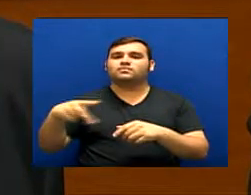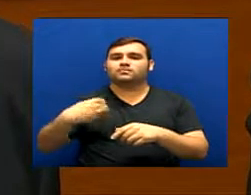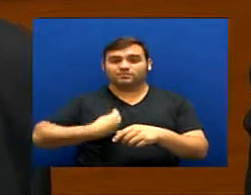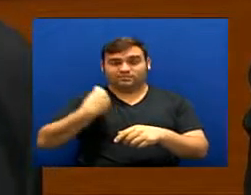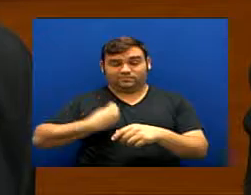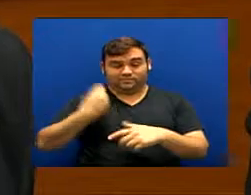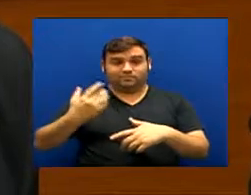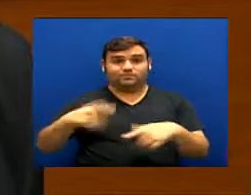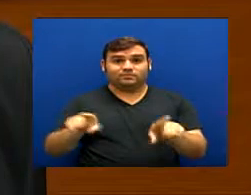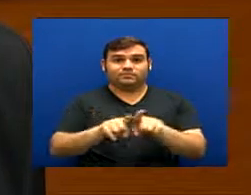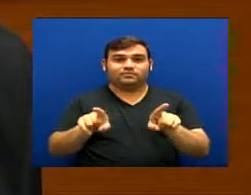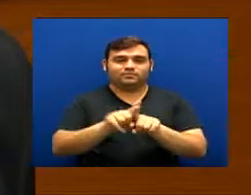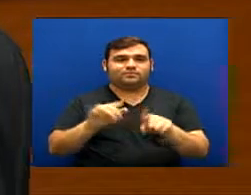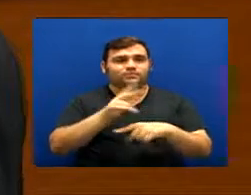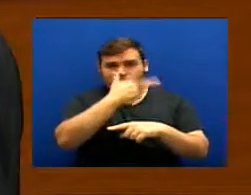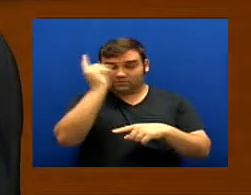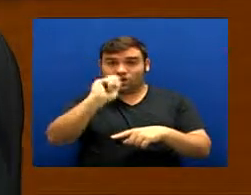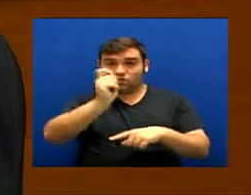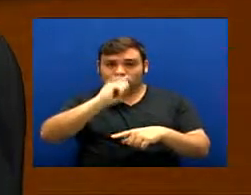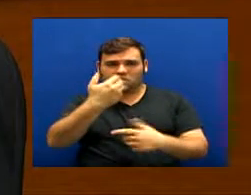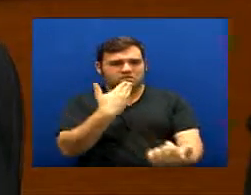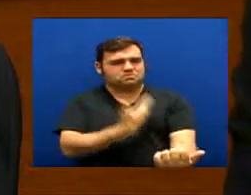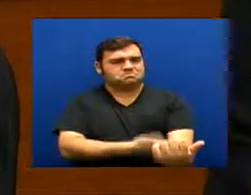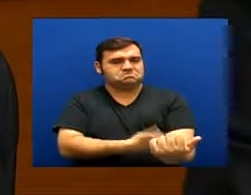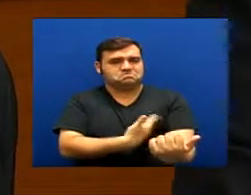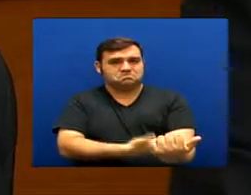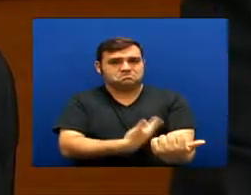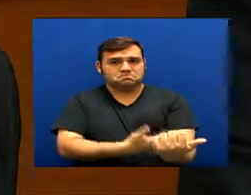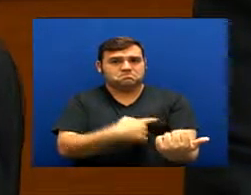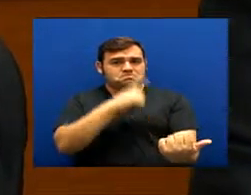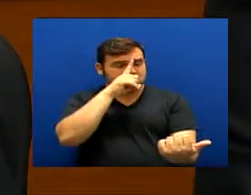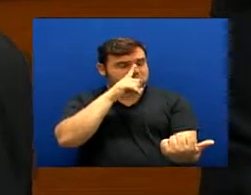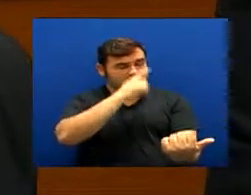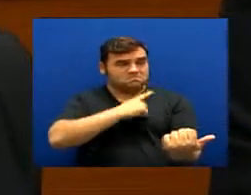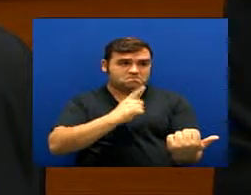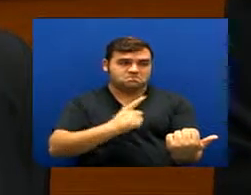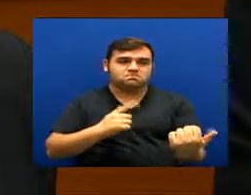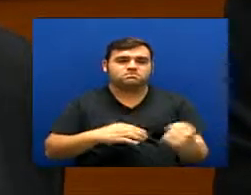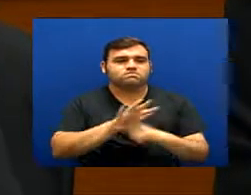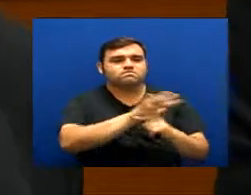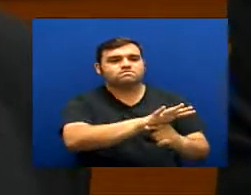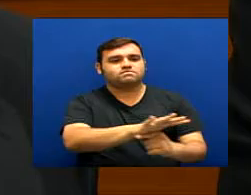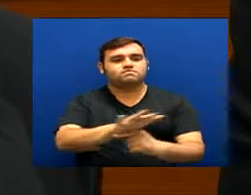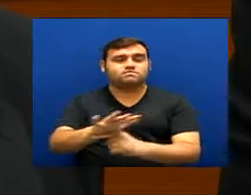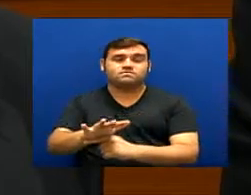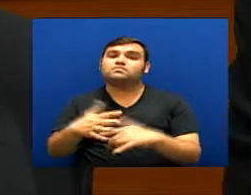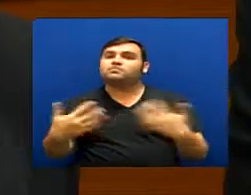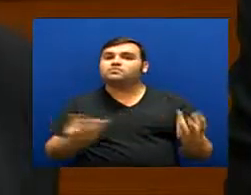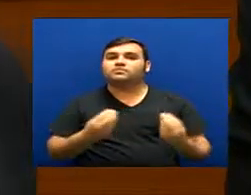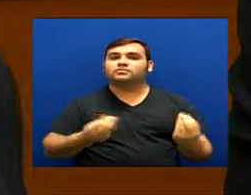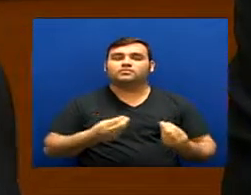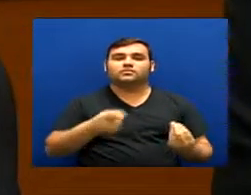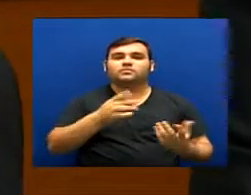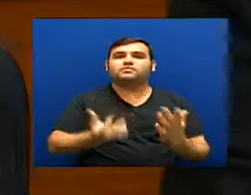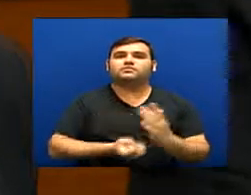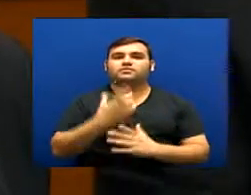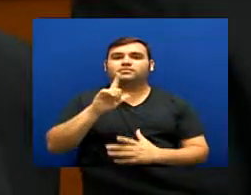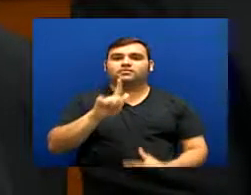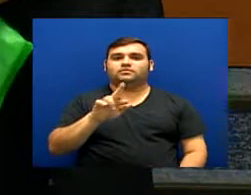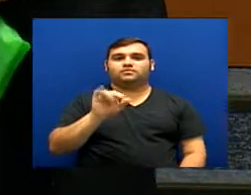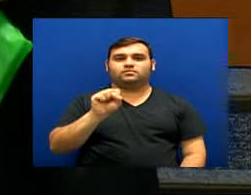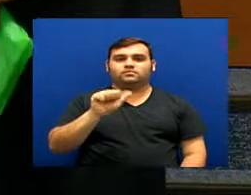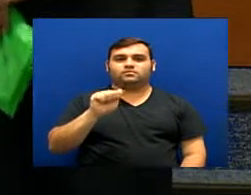7, onde ele diz que o homem deve construir a sua casa sobre uma rocha. Então, que Deus nos